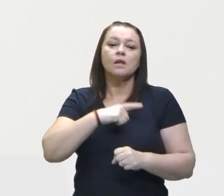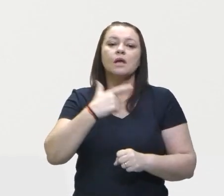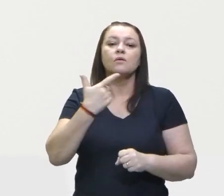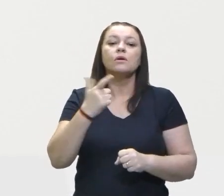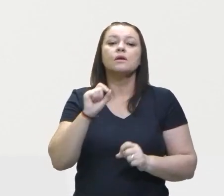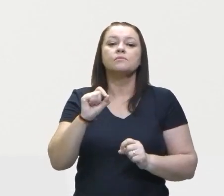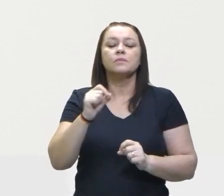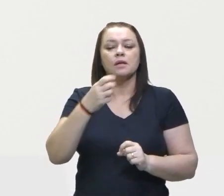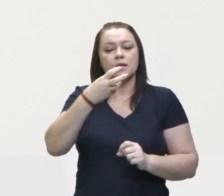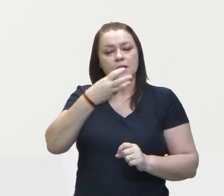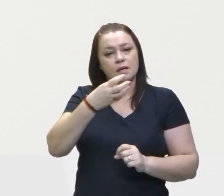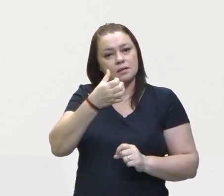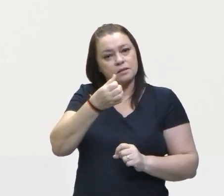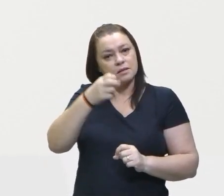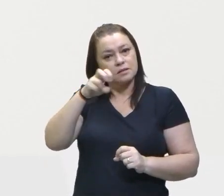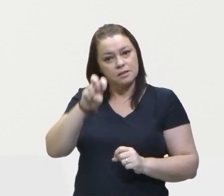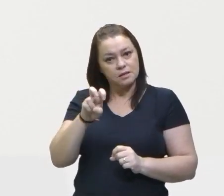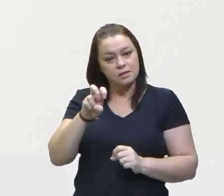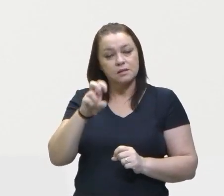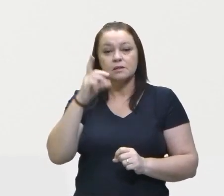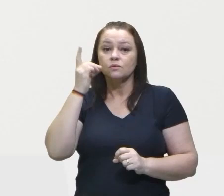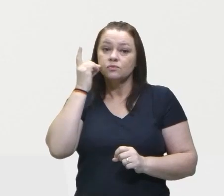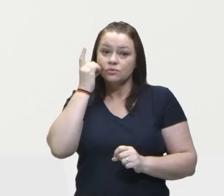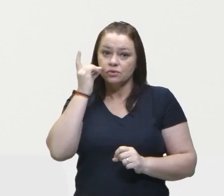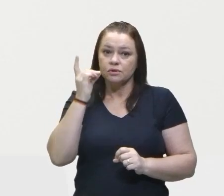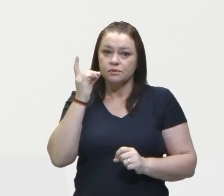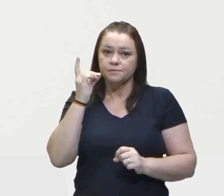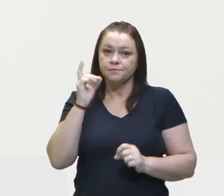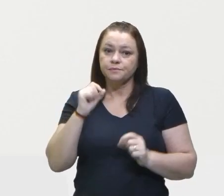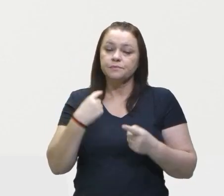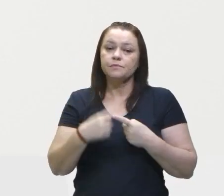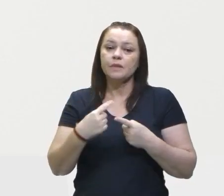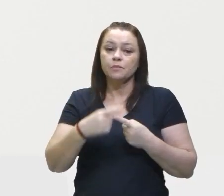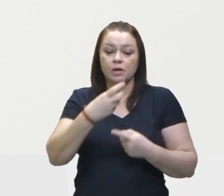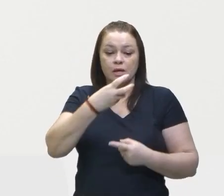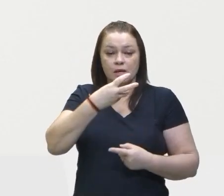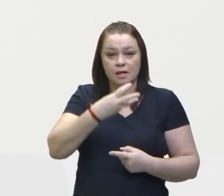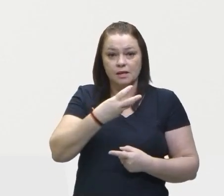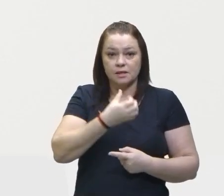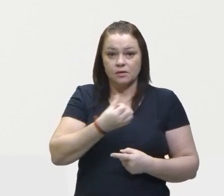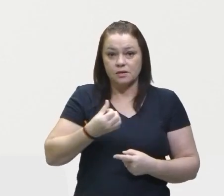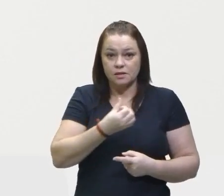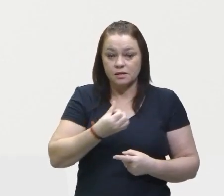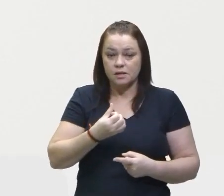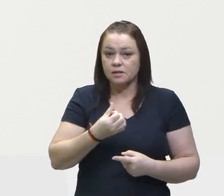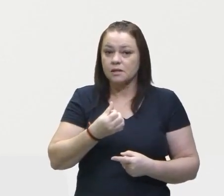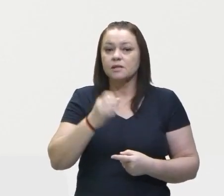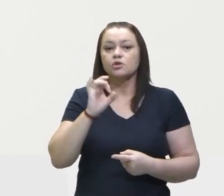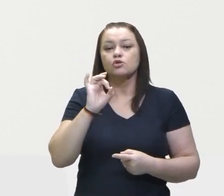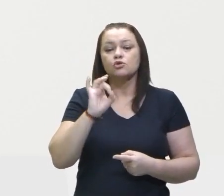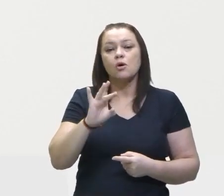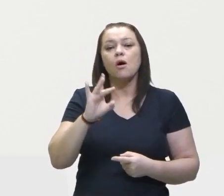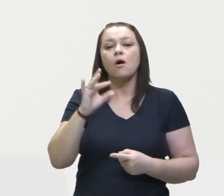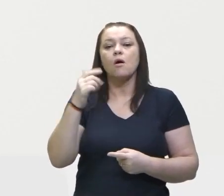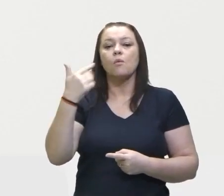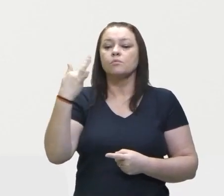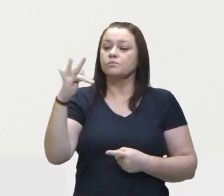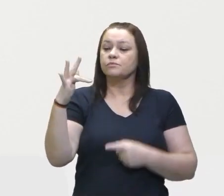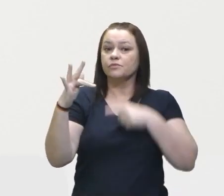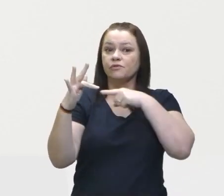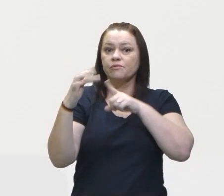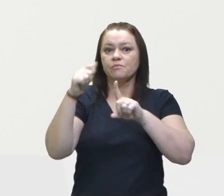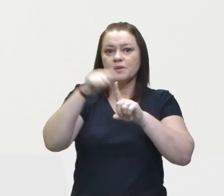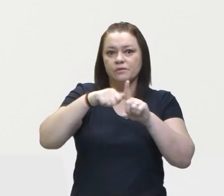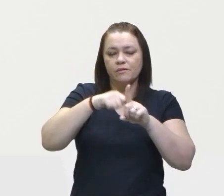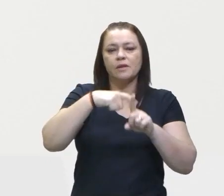só vai ter 366 quando esse mês de fevereiro, que acontece de 4 em 4 anos, tem